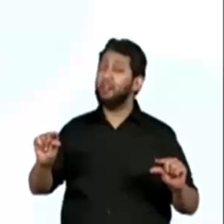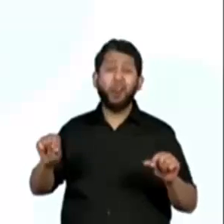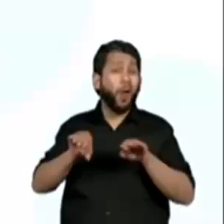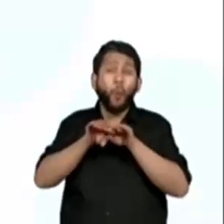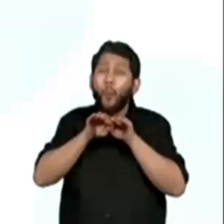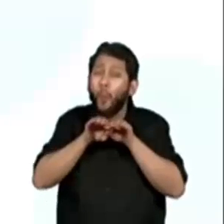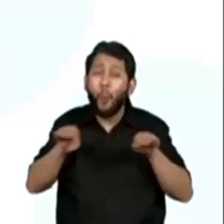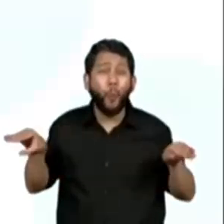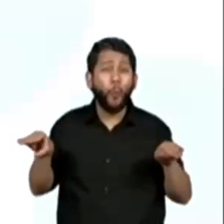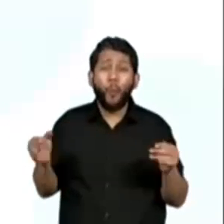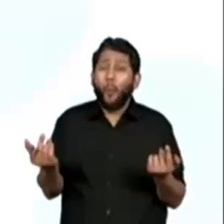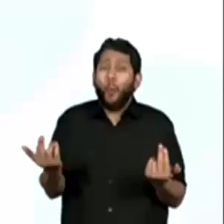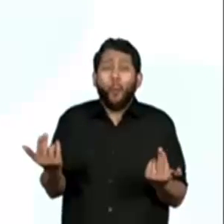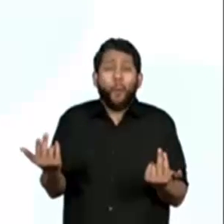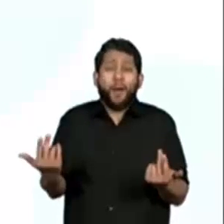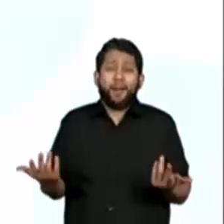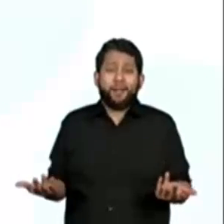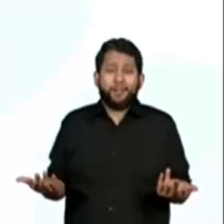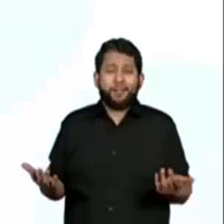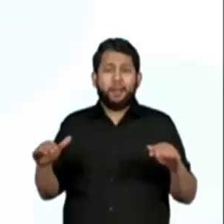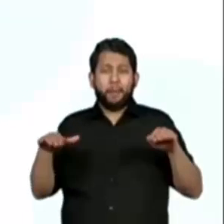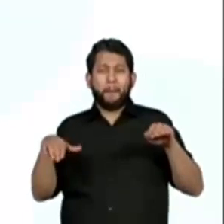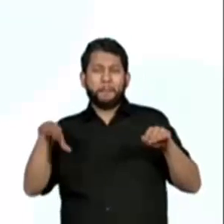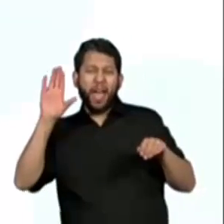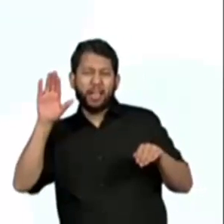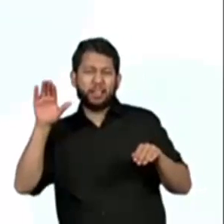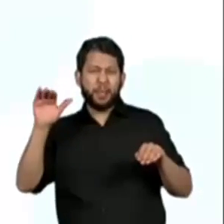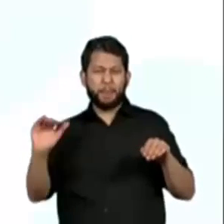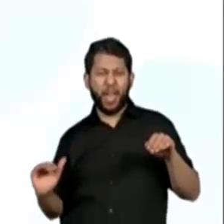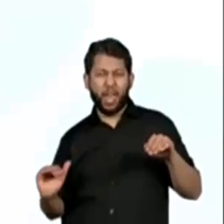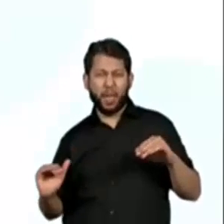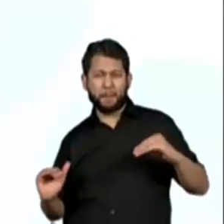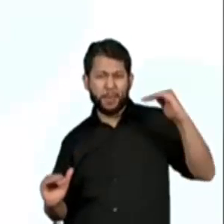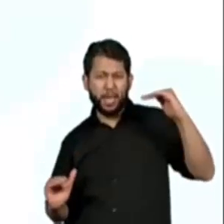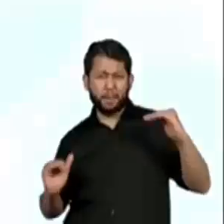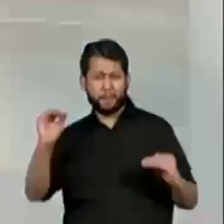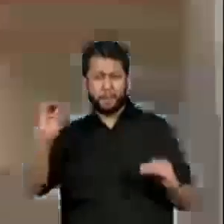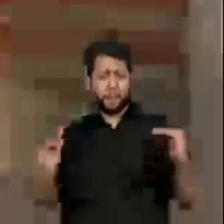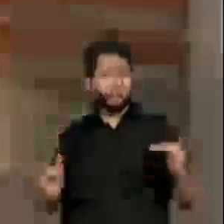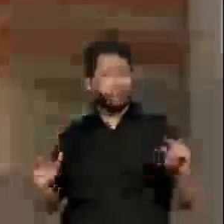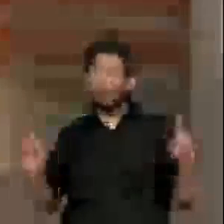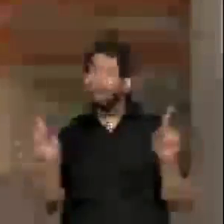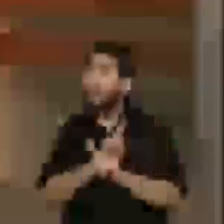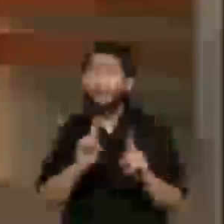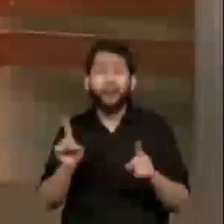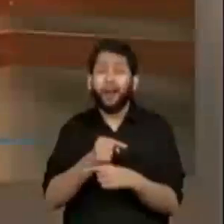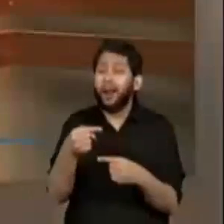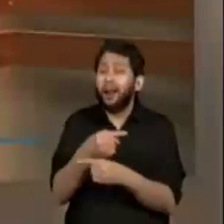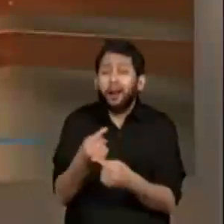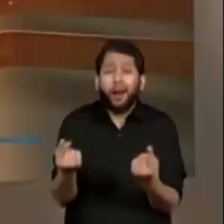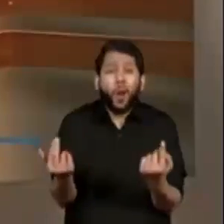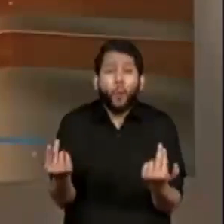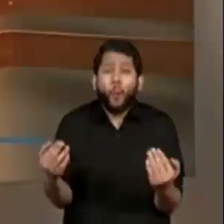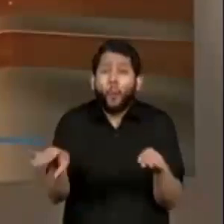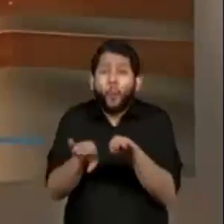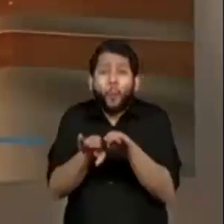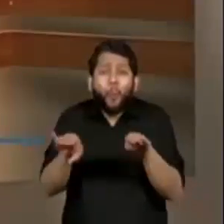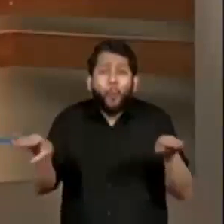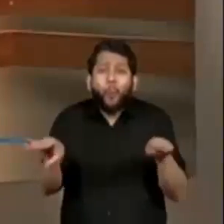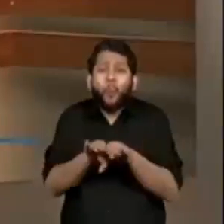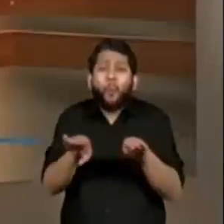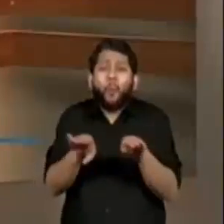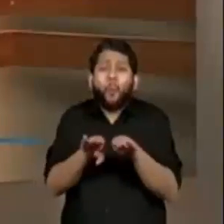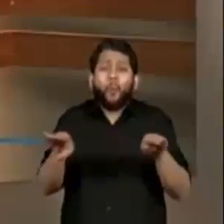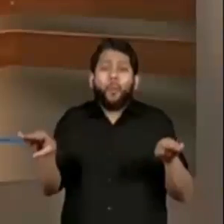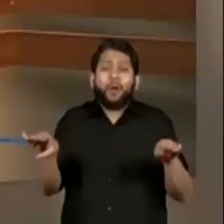dos membros. Certo? Elas continuaram as duas equivalentes, mesmo depois de acrescentar. Elas já